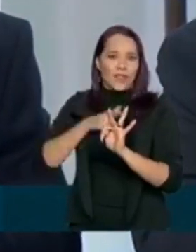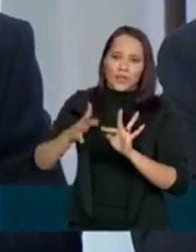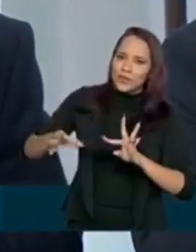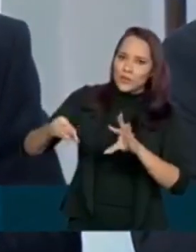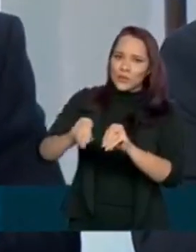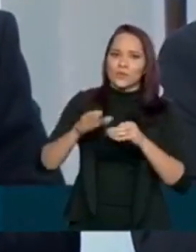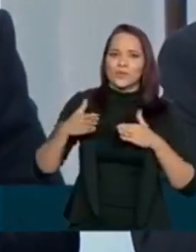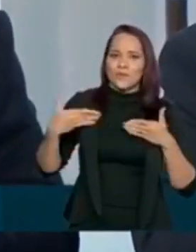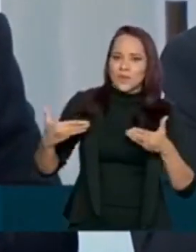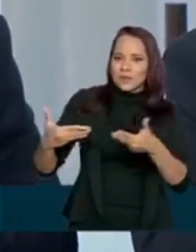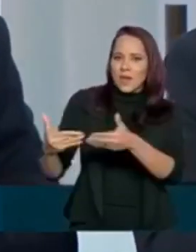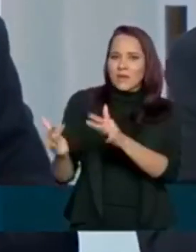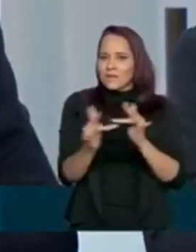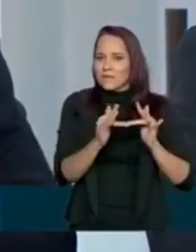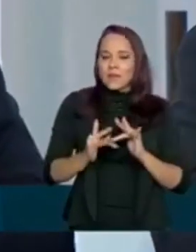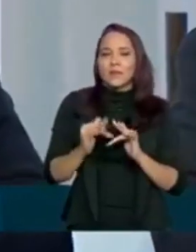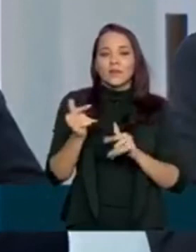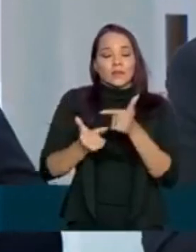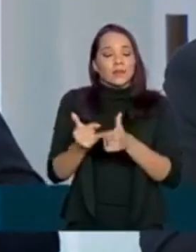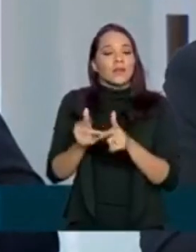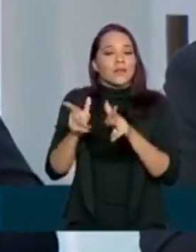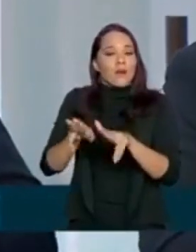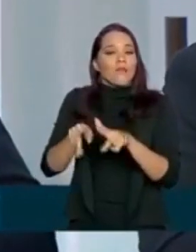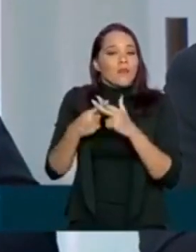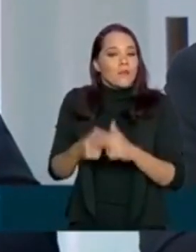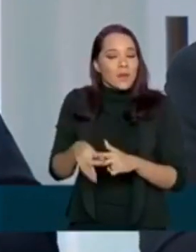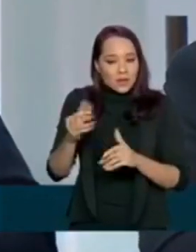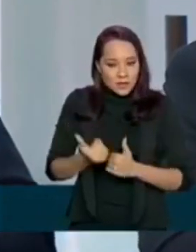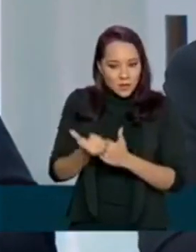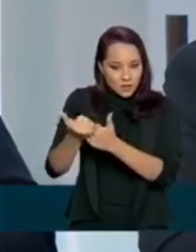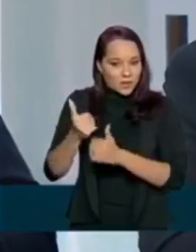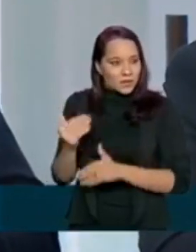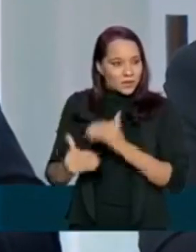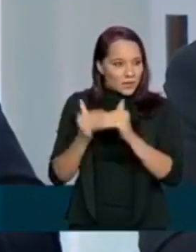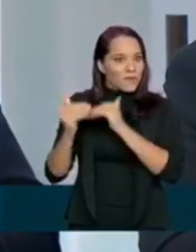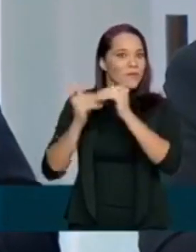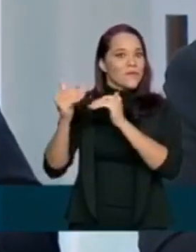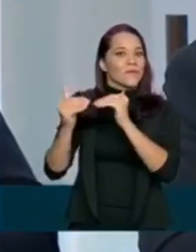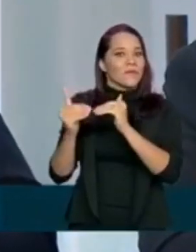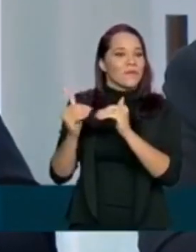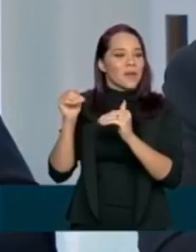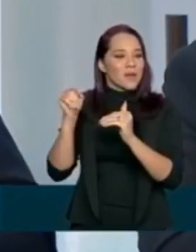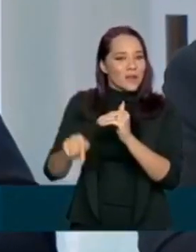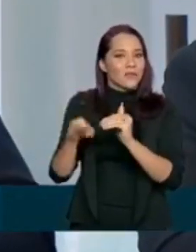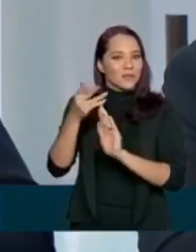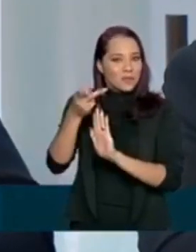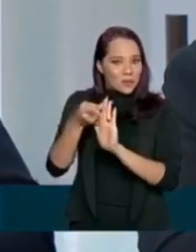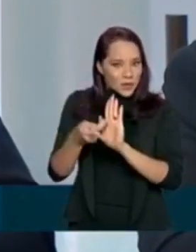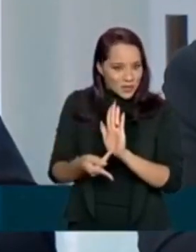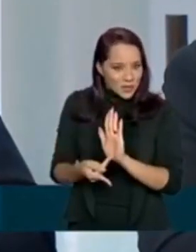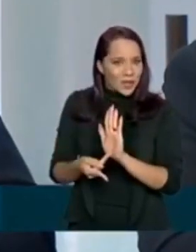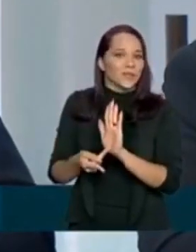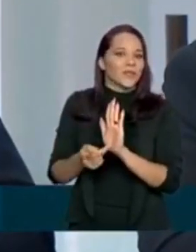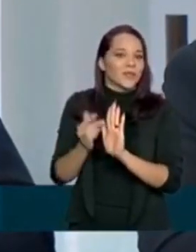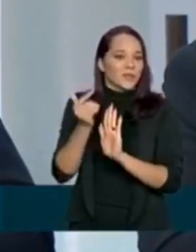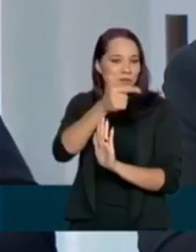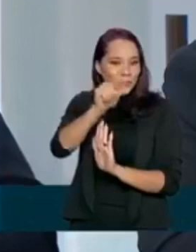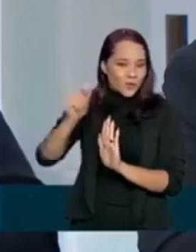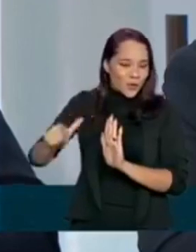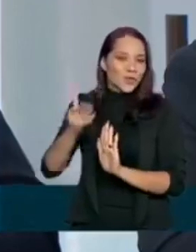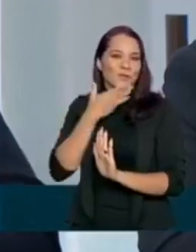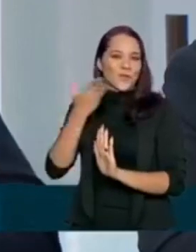todos os ministérios é funciona como uma ferramenta de auxílio no desenvolvimento de projetos em nos demais